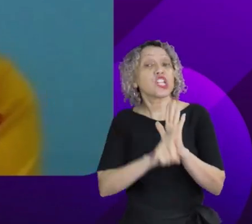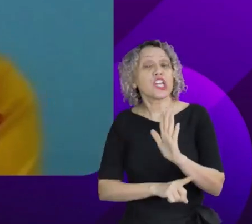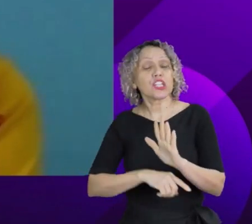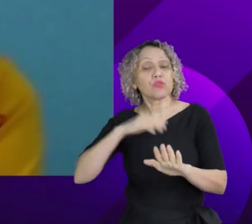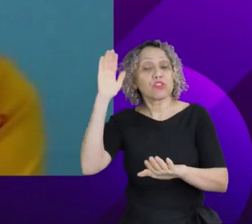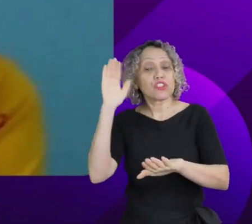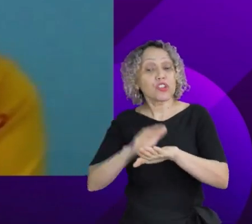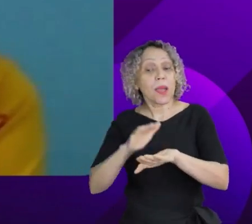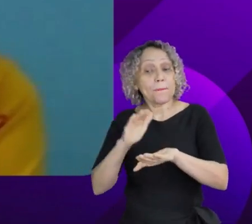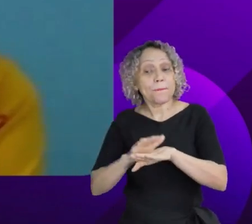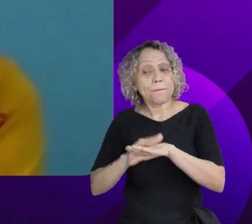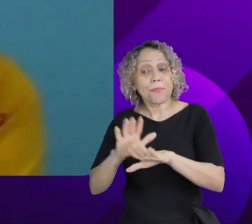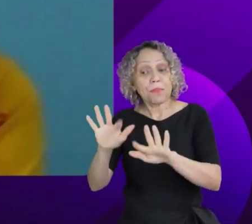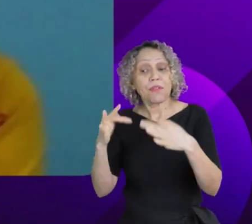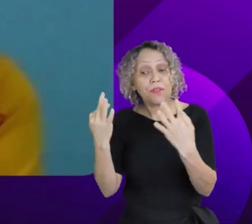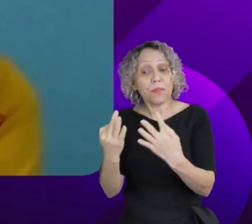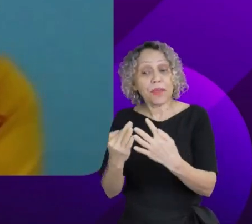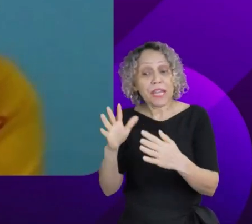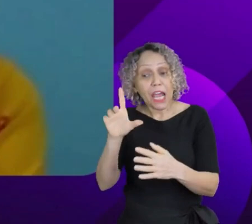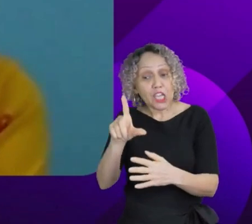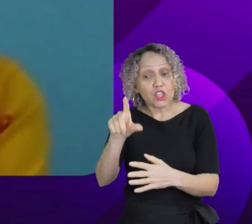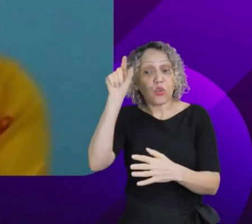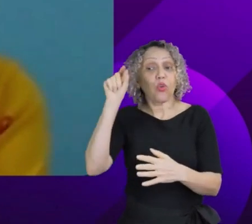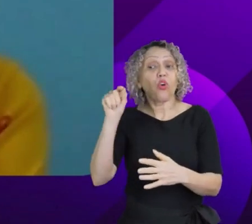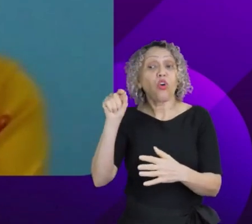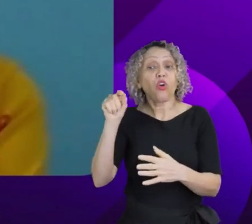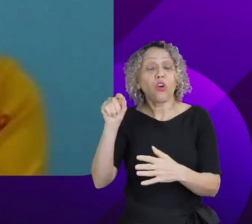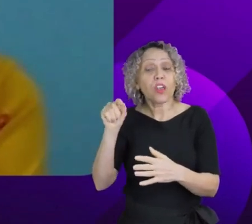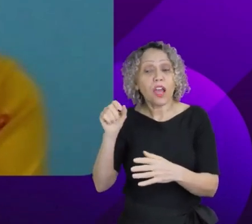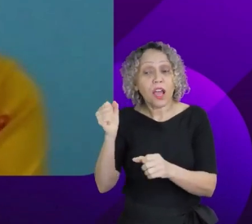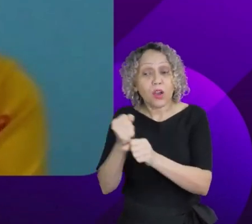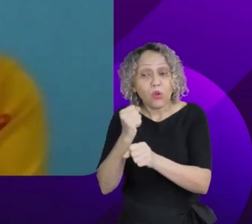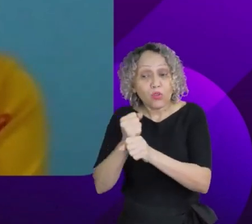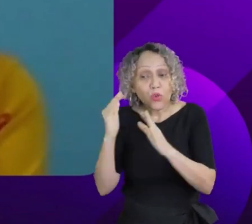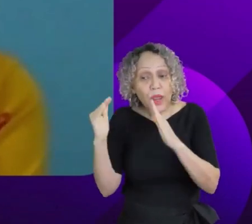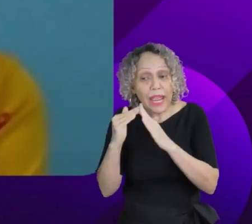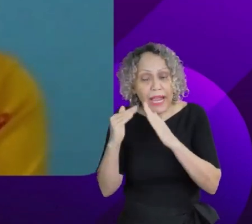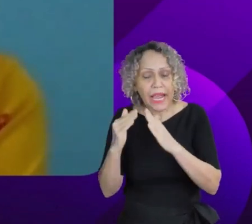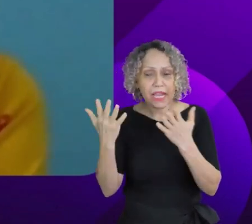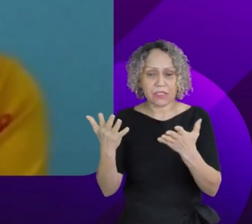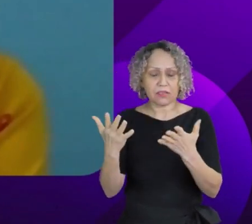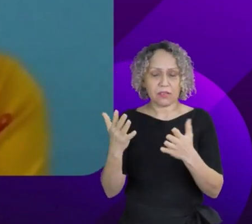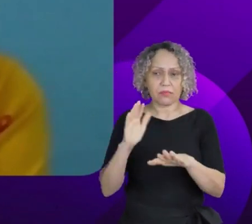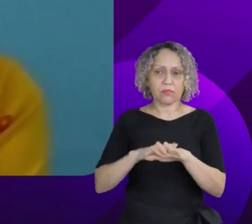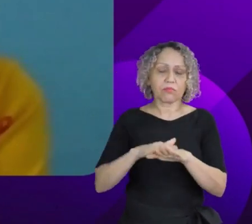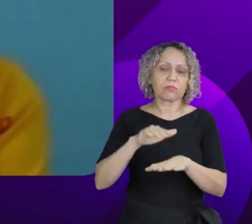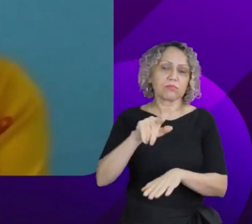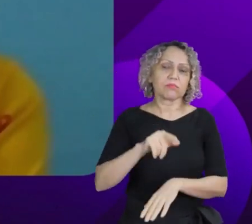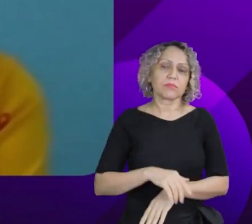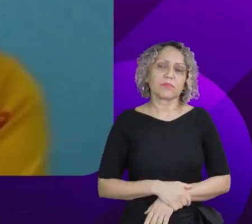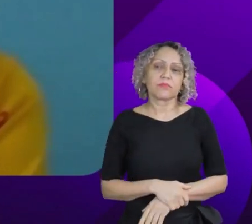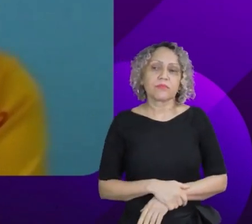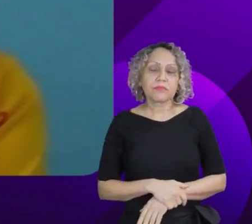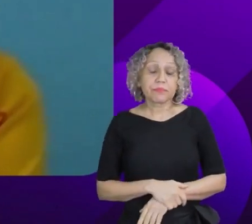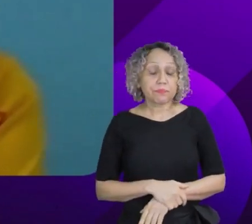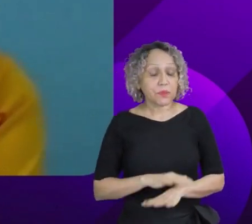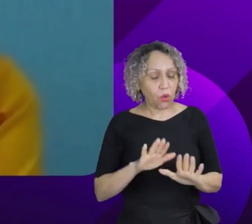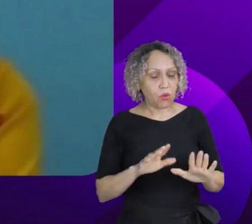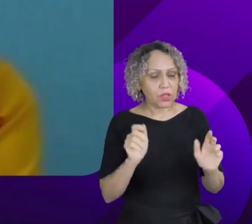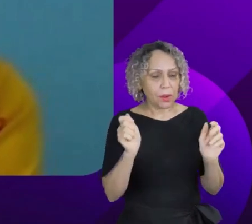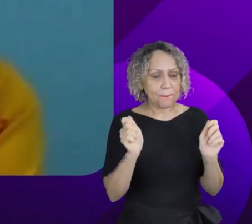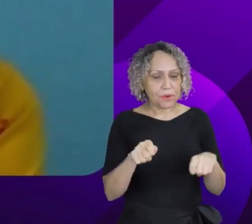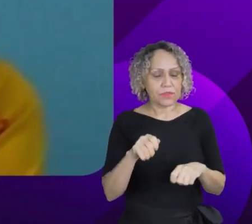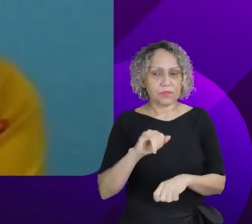pouco da minha participação, quando foi me oferecido uma possibilidade de